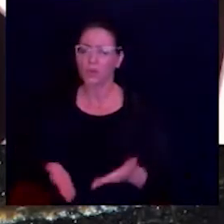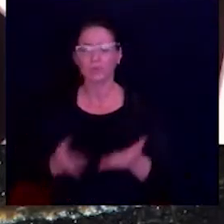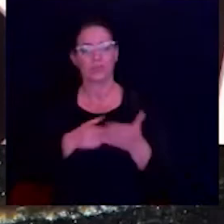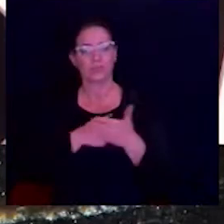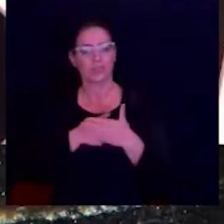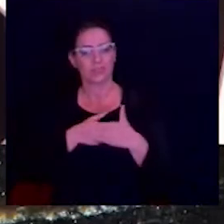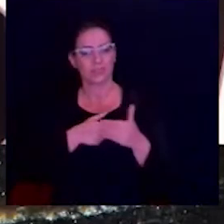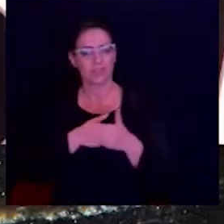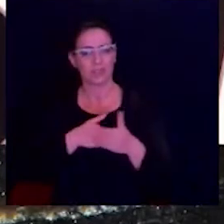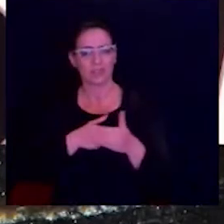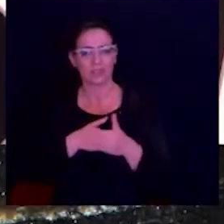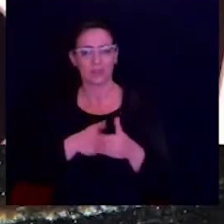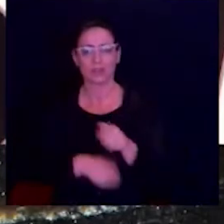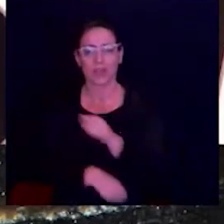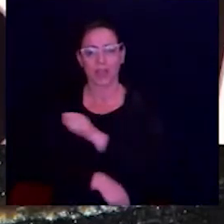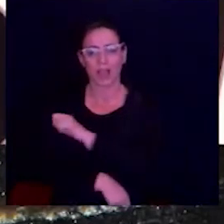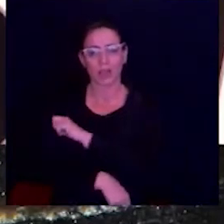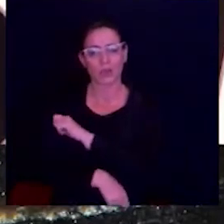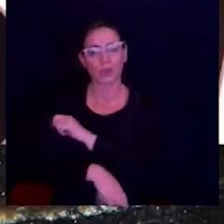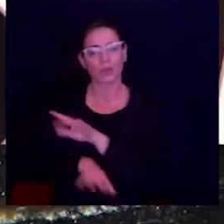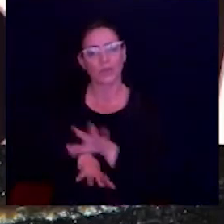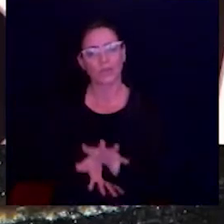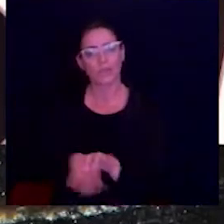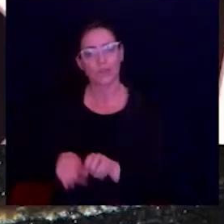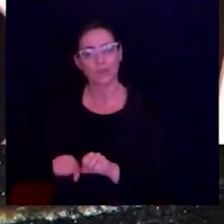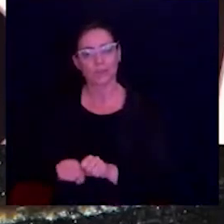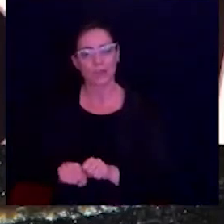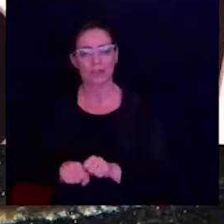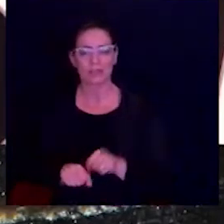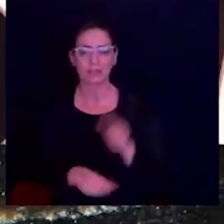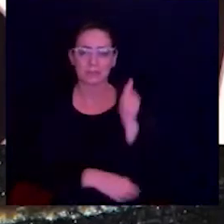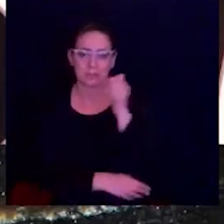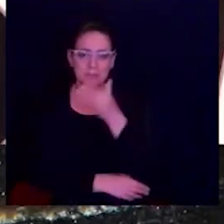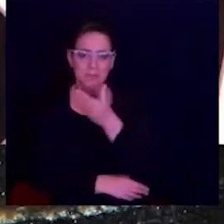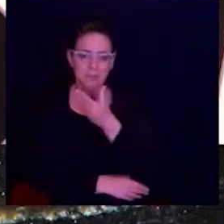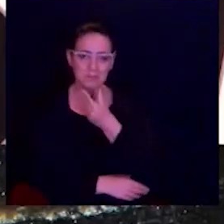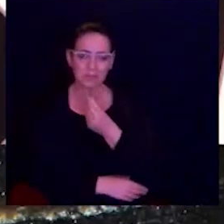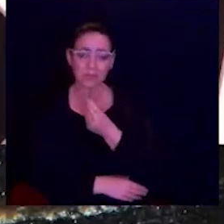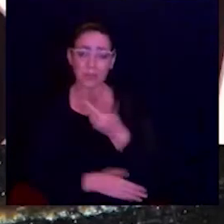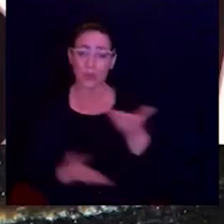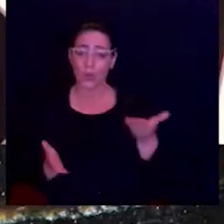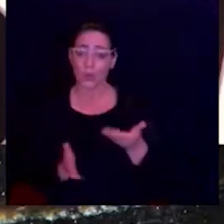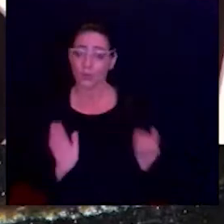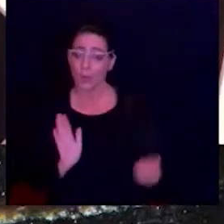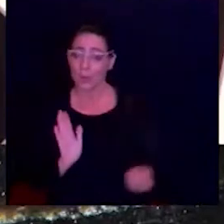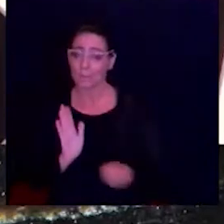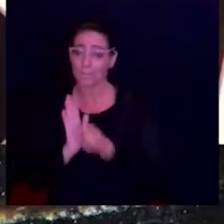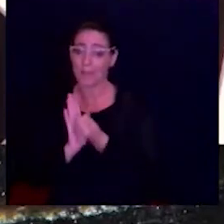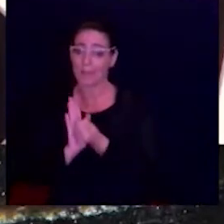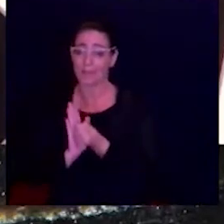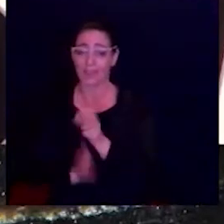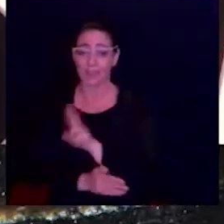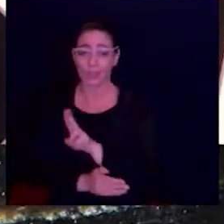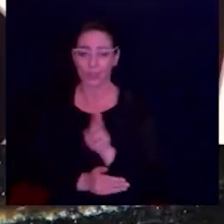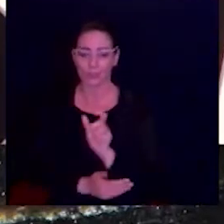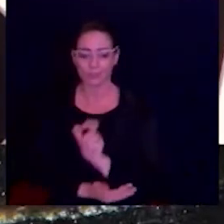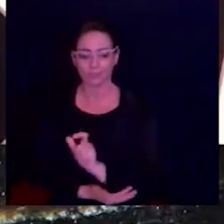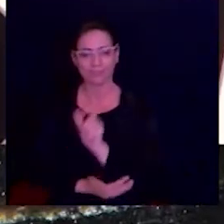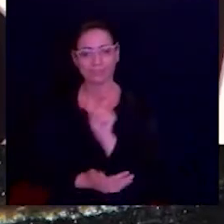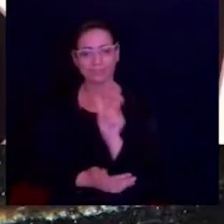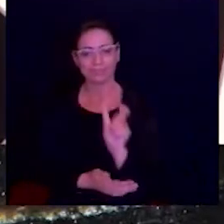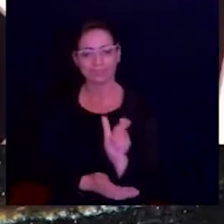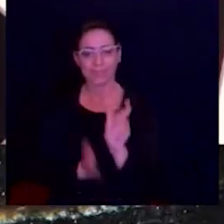queridos bacharéis, queridas bacharelas, vocês levam o nome, o sobrenome institucional La